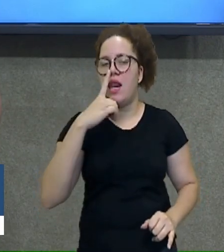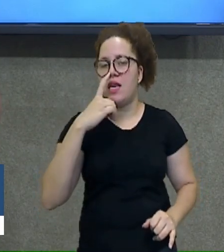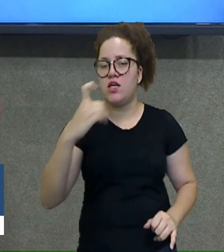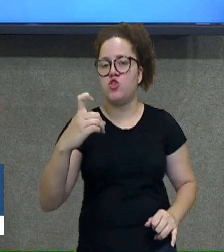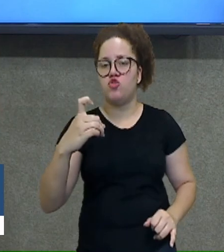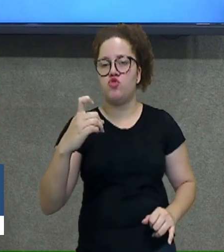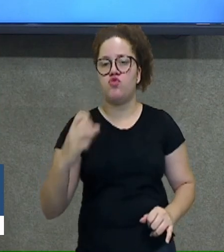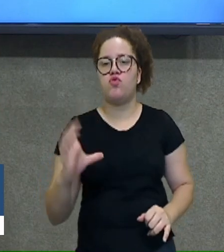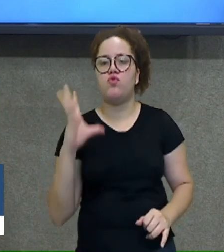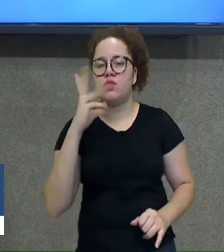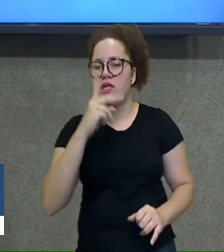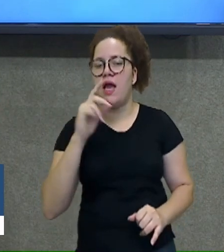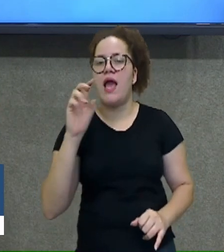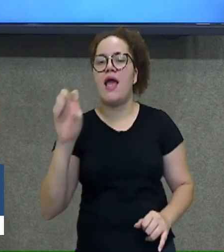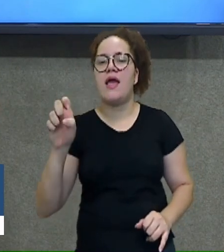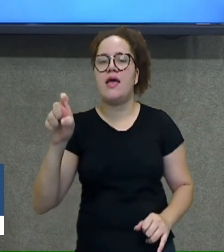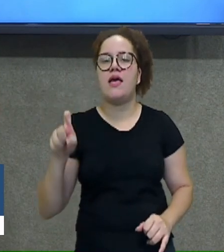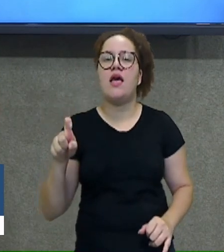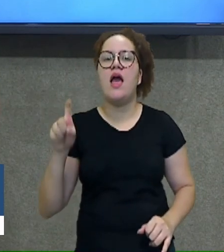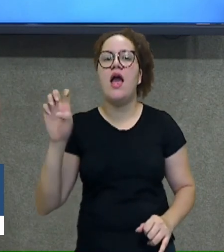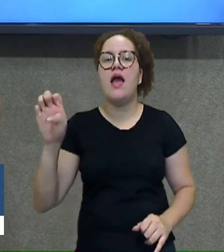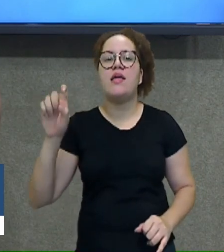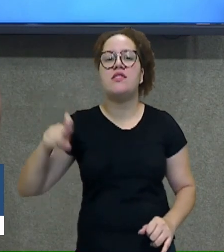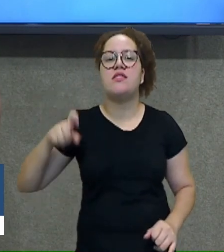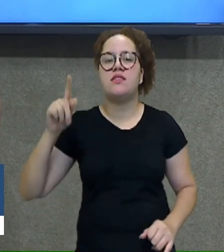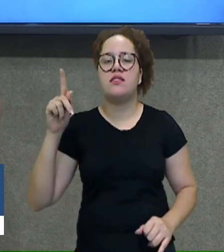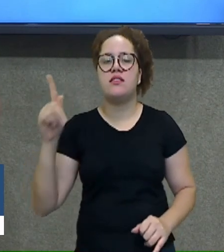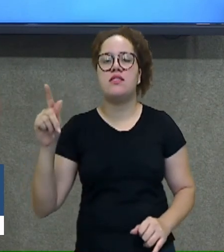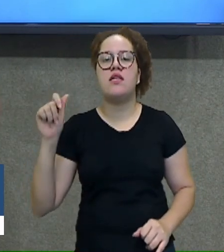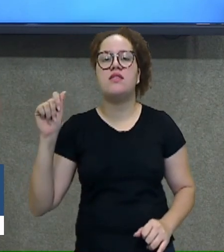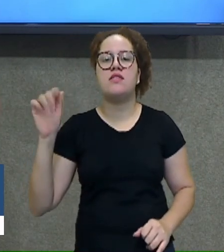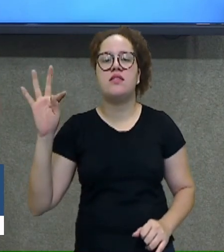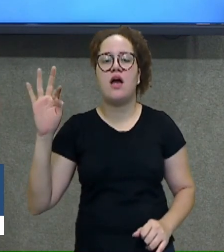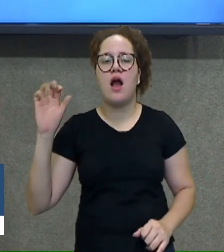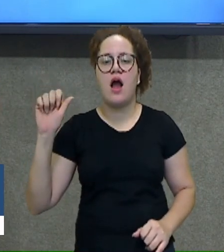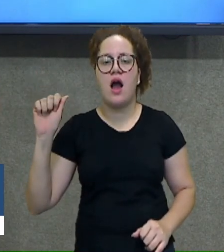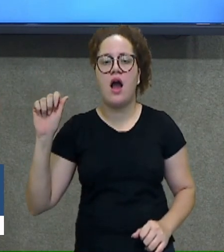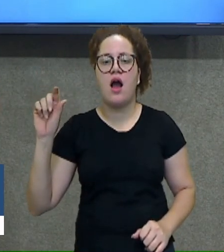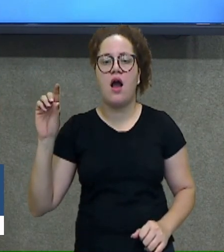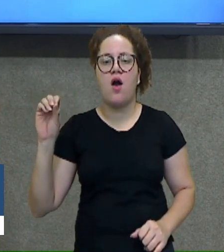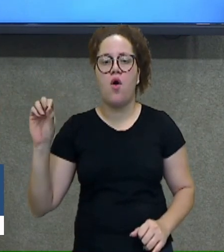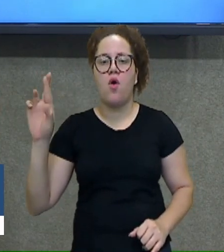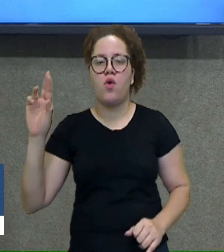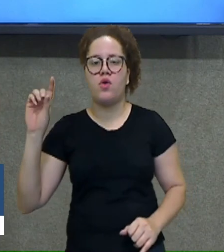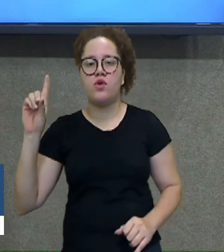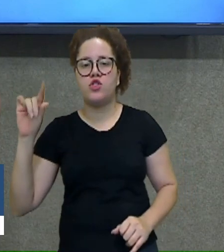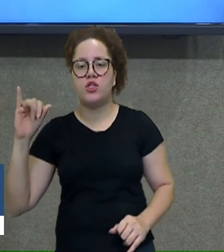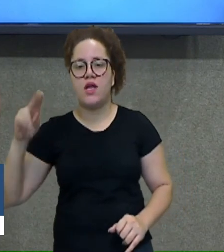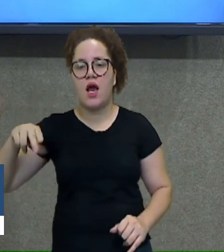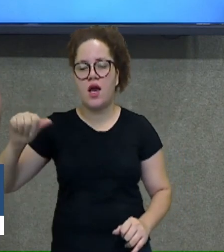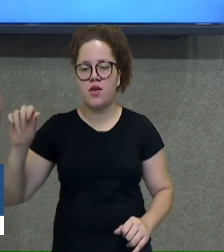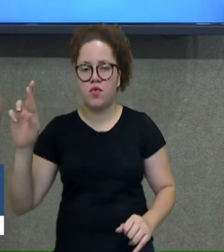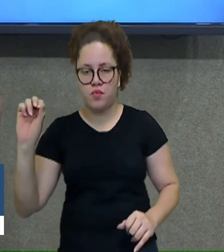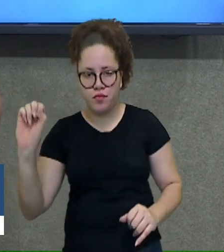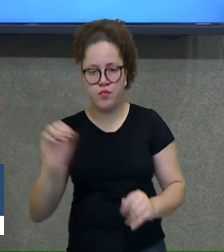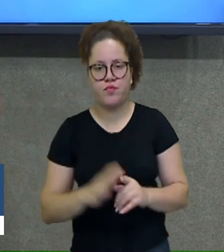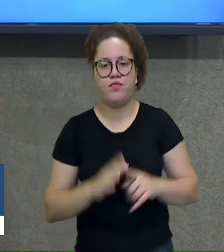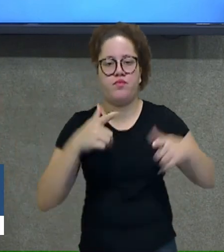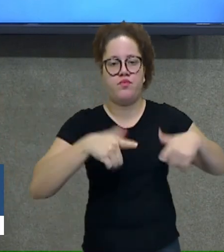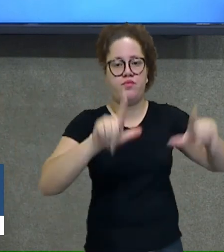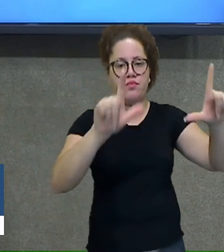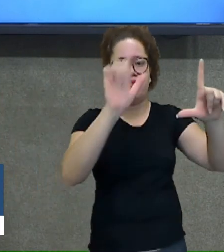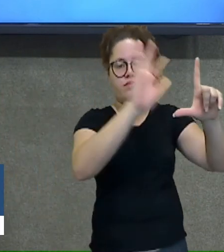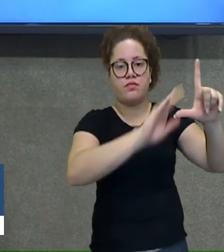pouco mais daquilo que nós falamos, tá certo? E a nossa aula também continua através da nossa plataforma SMED GV. Basta você